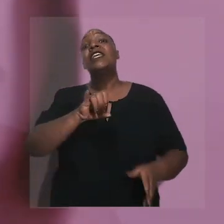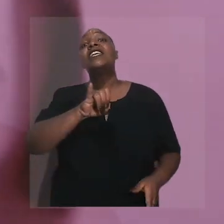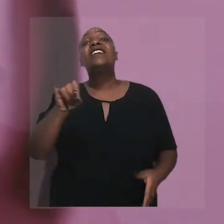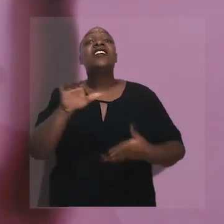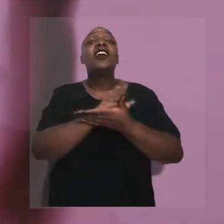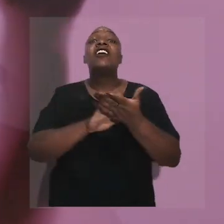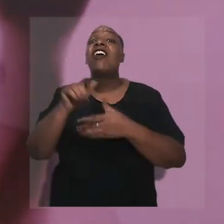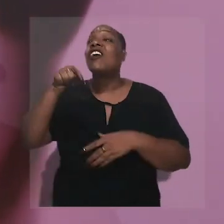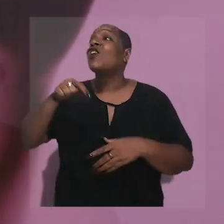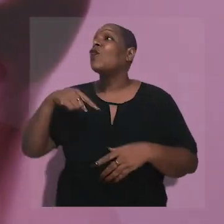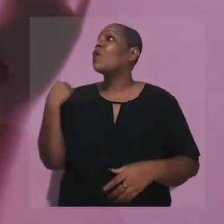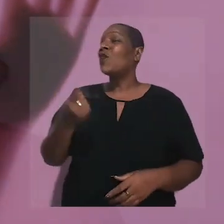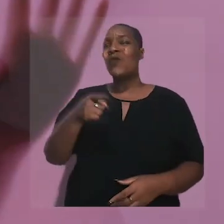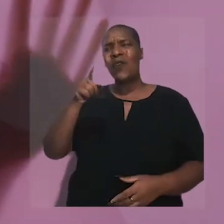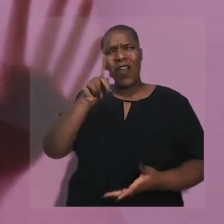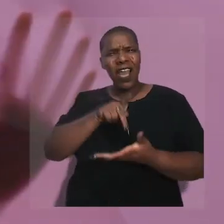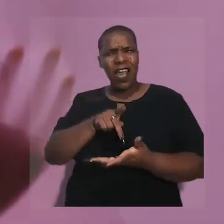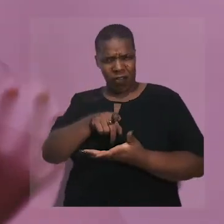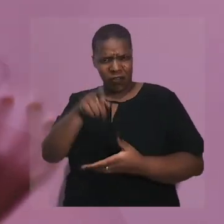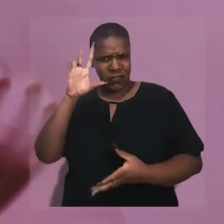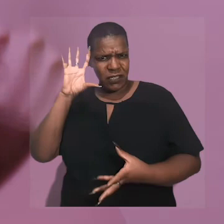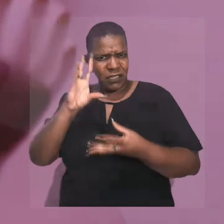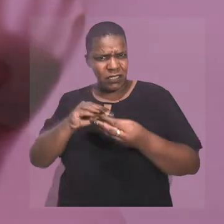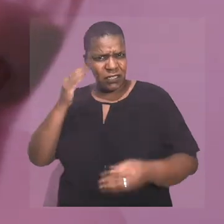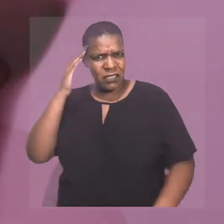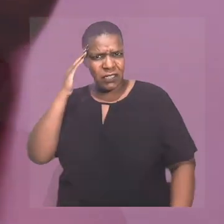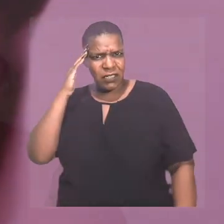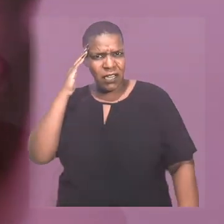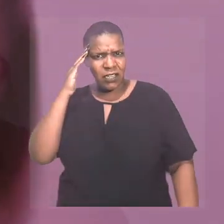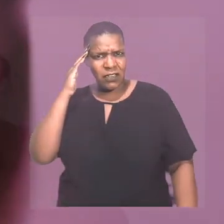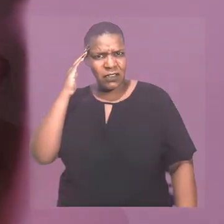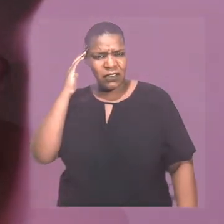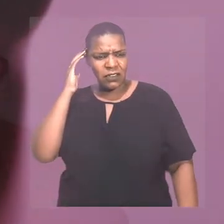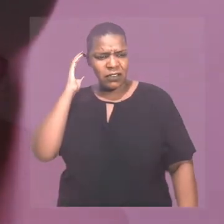E se nada disso for real? Você entende?